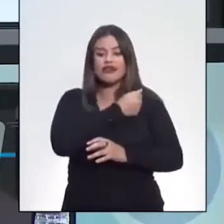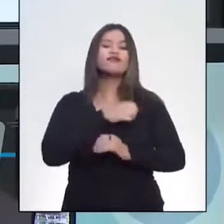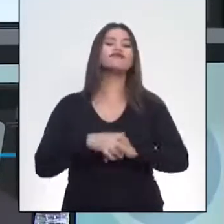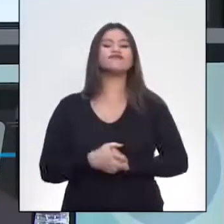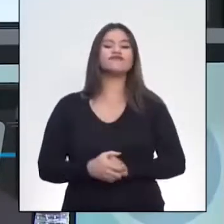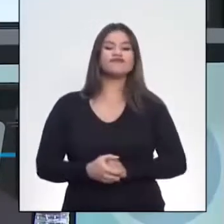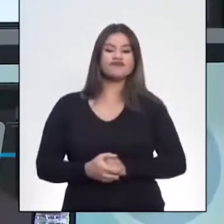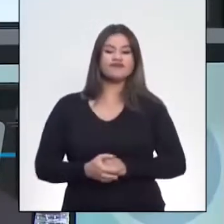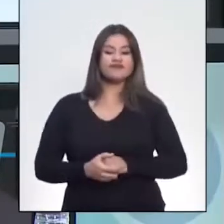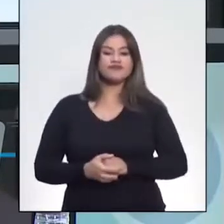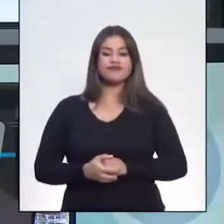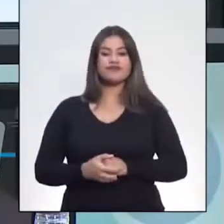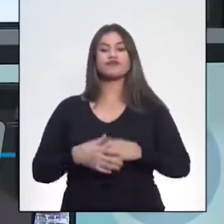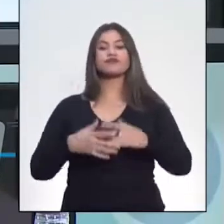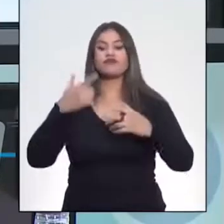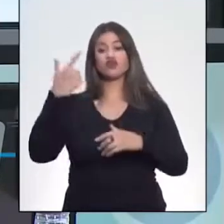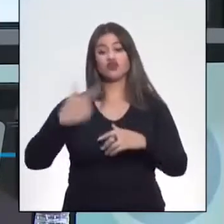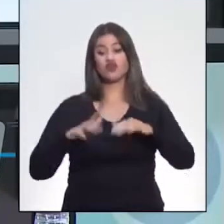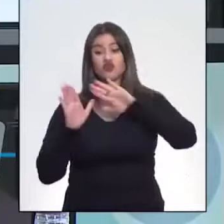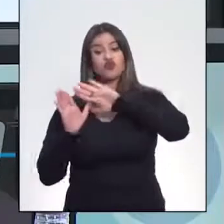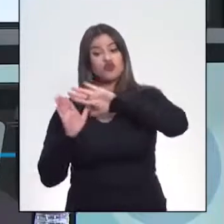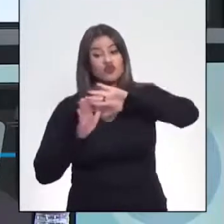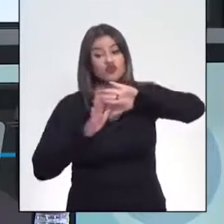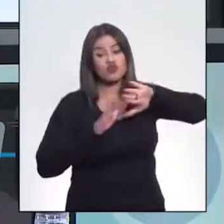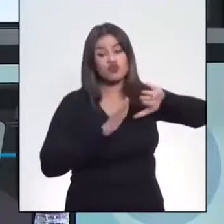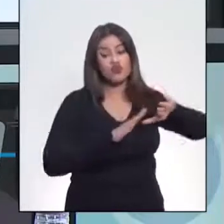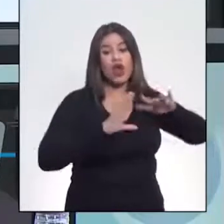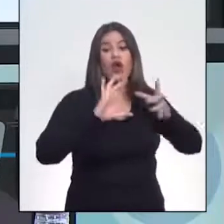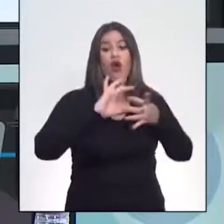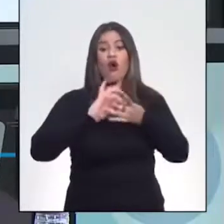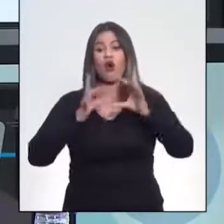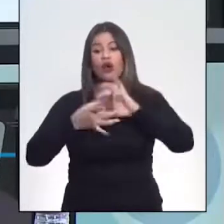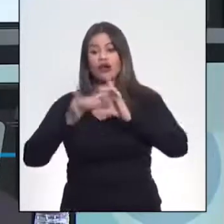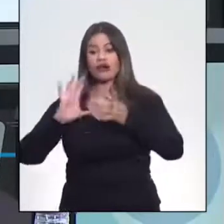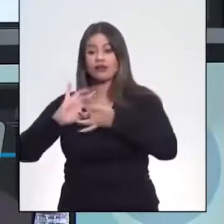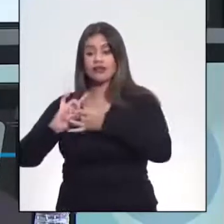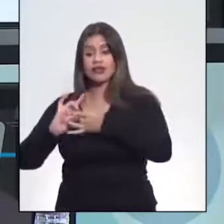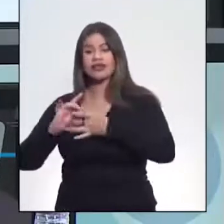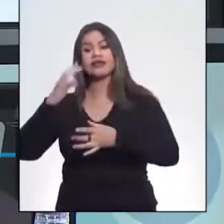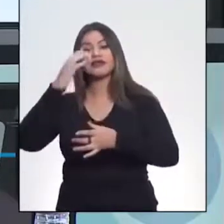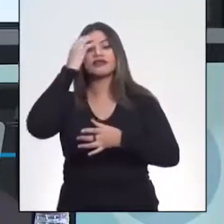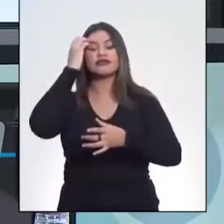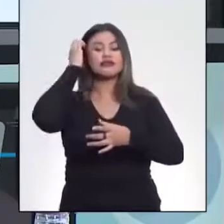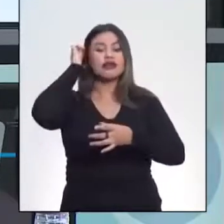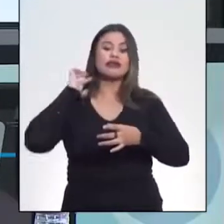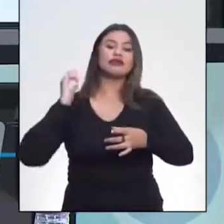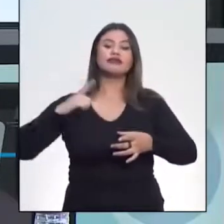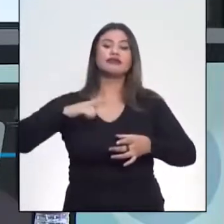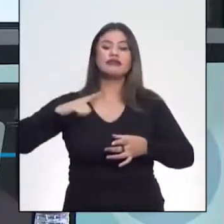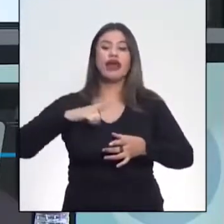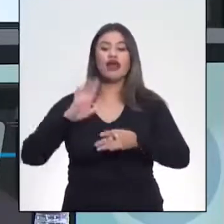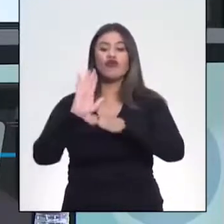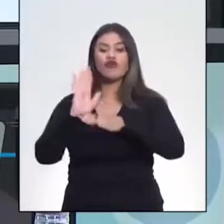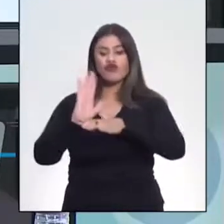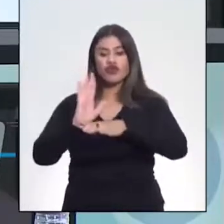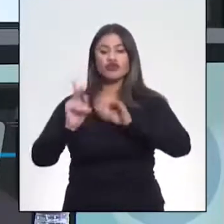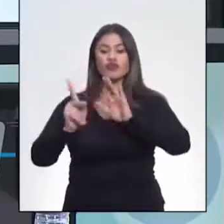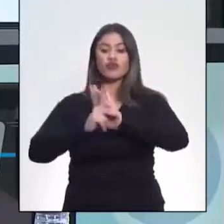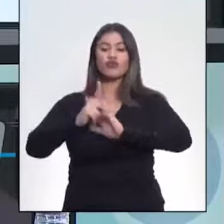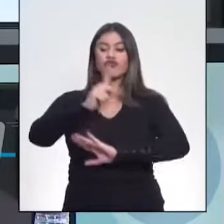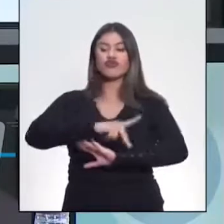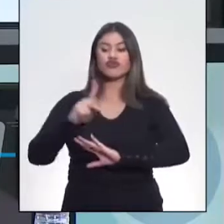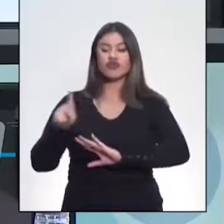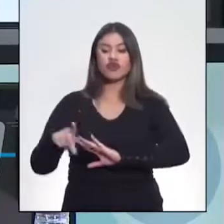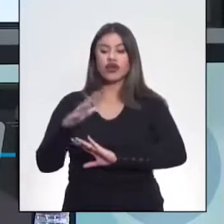a as Olimpíadas nós temos um vídeo da professora Cláudia Floriano Ela é professora de educação física